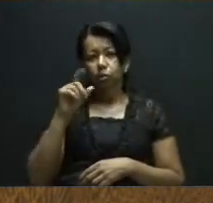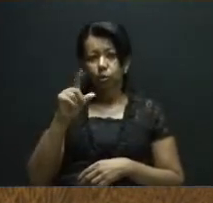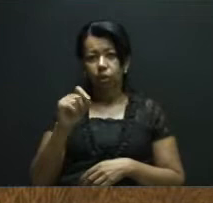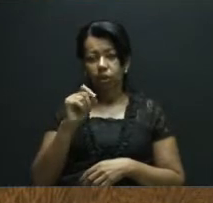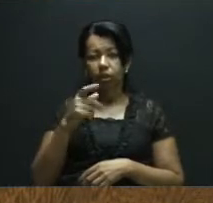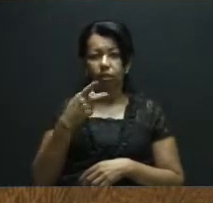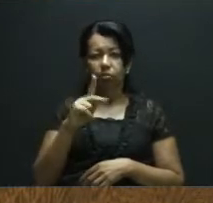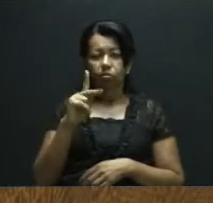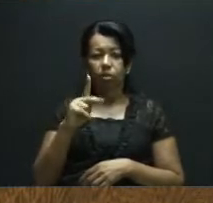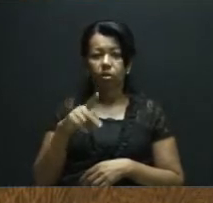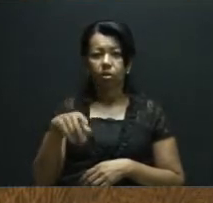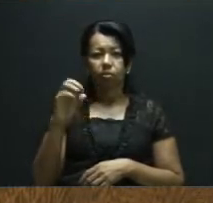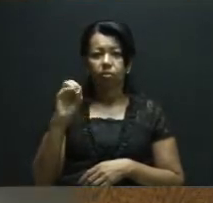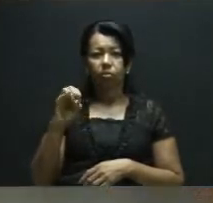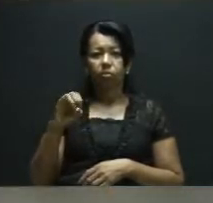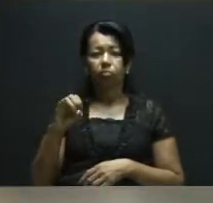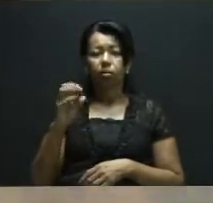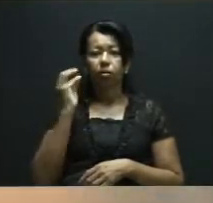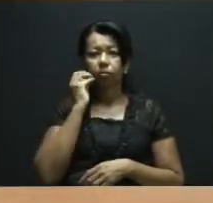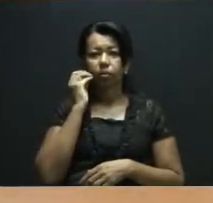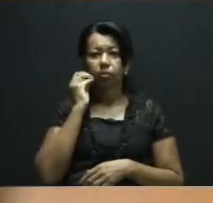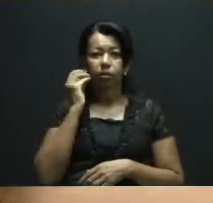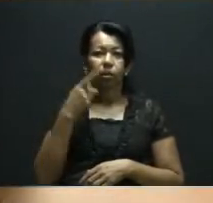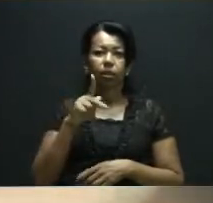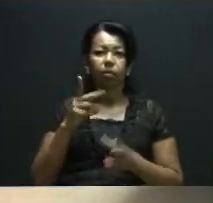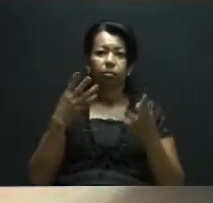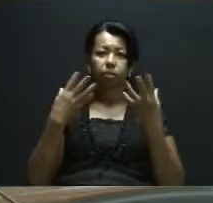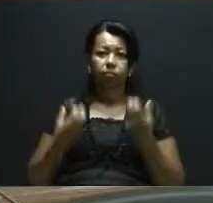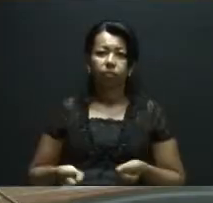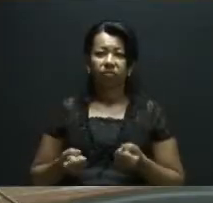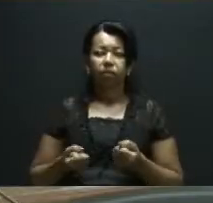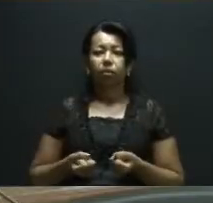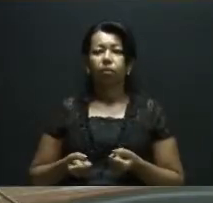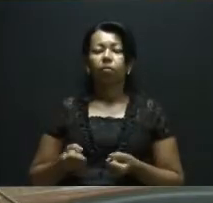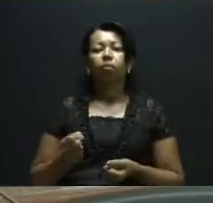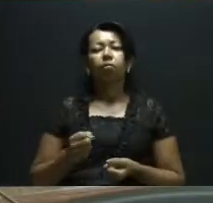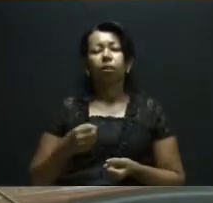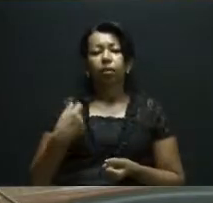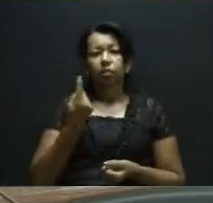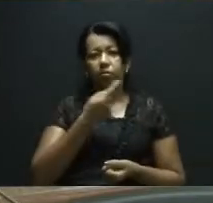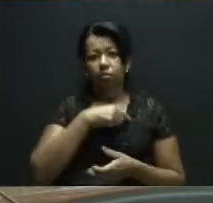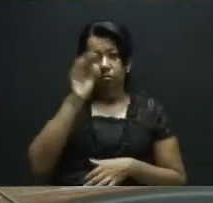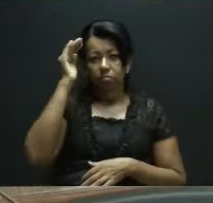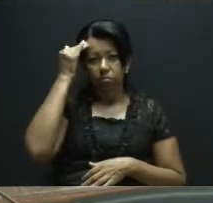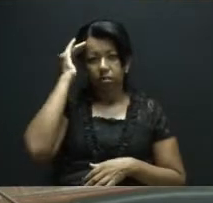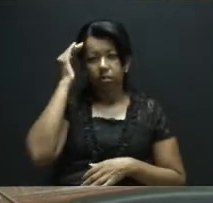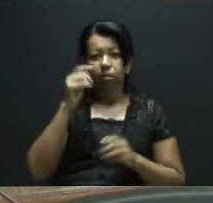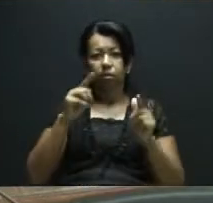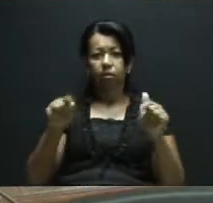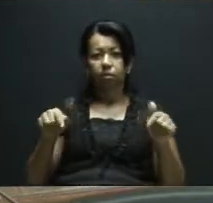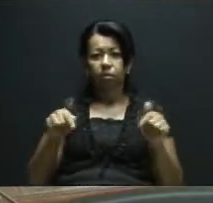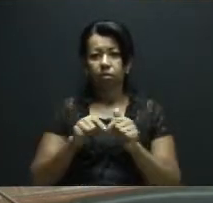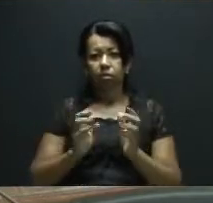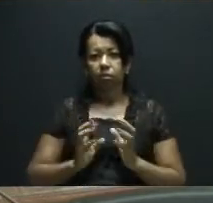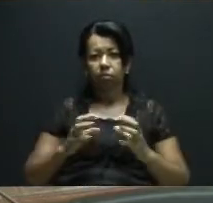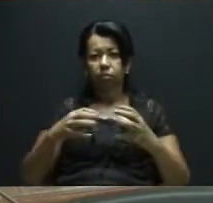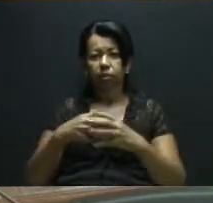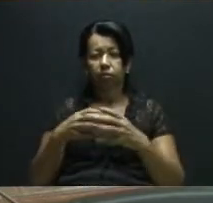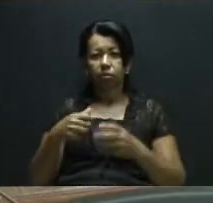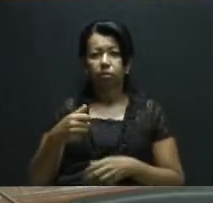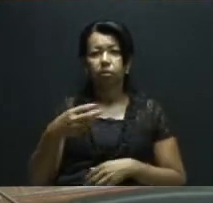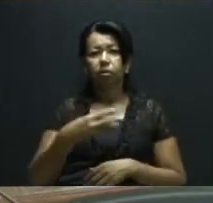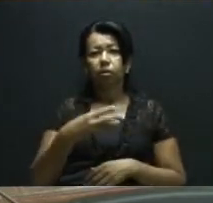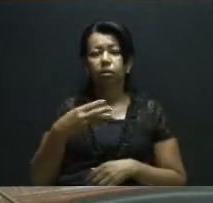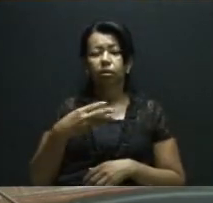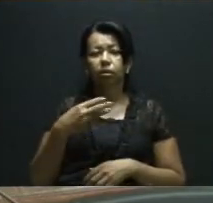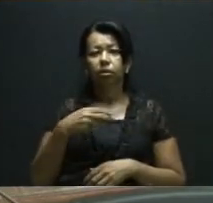conveniência e oportunidade de sua aprovação é esse o nosso parecer sala das comissões 3 de